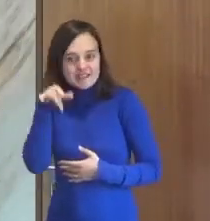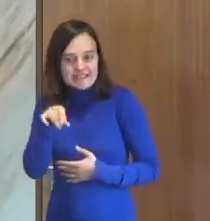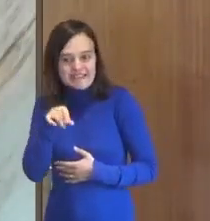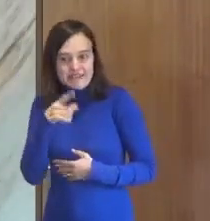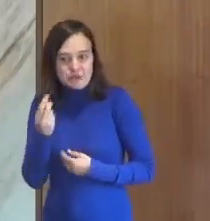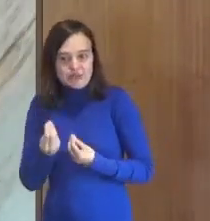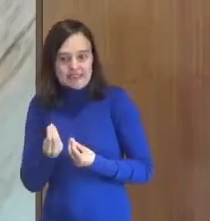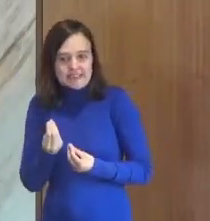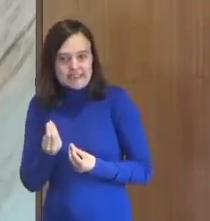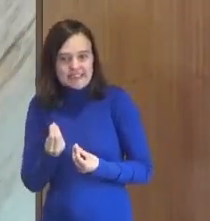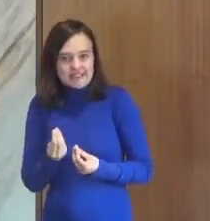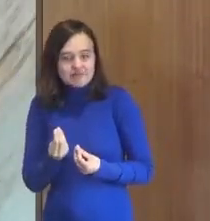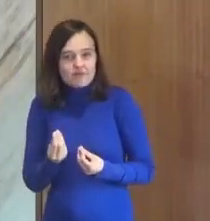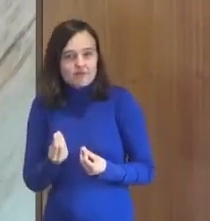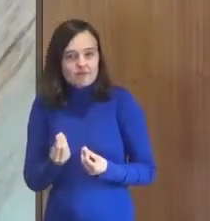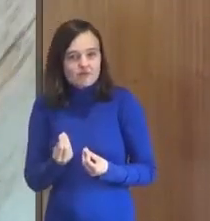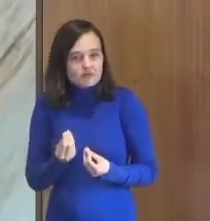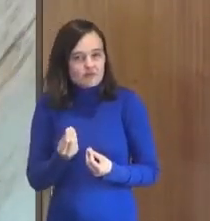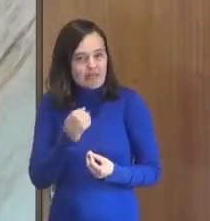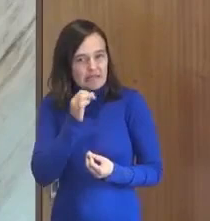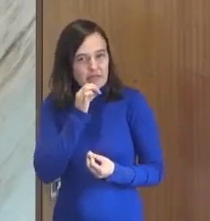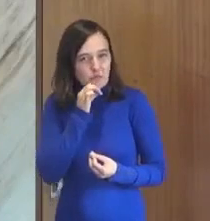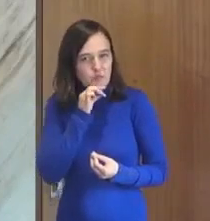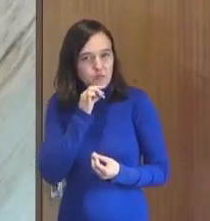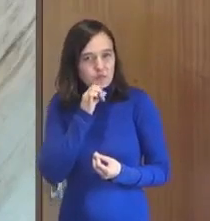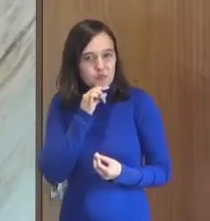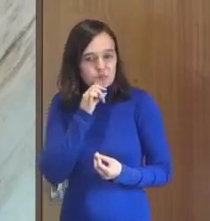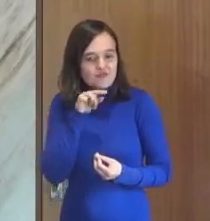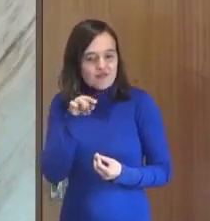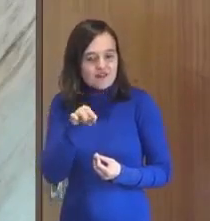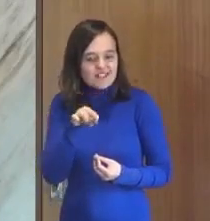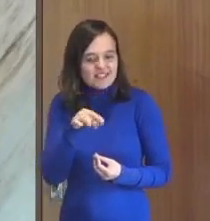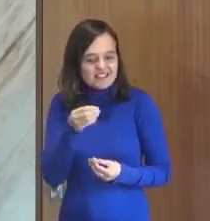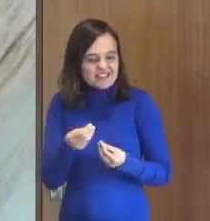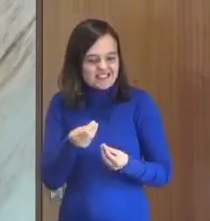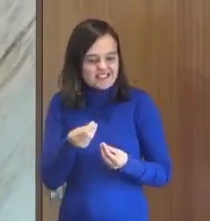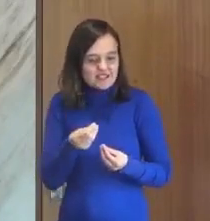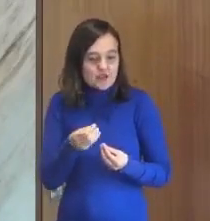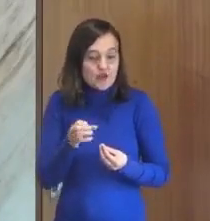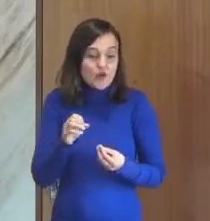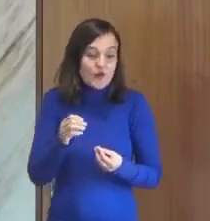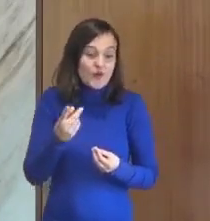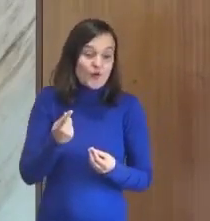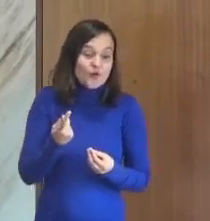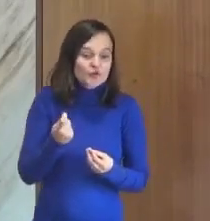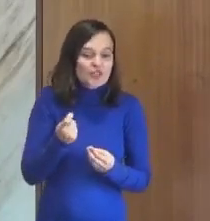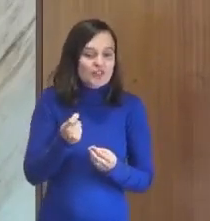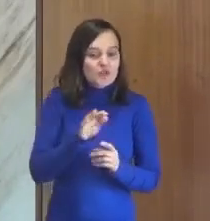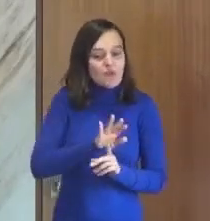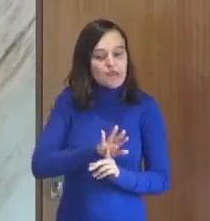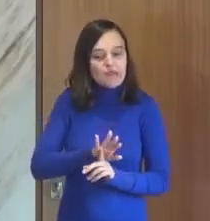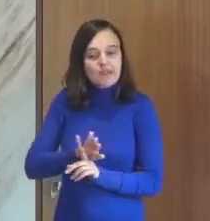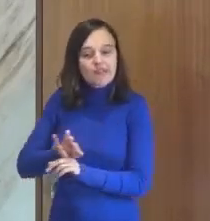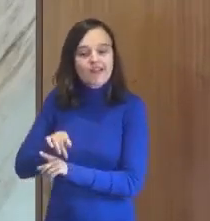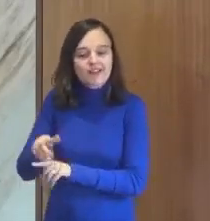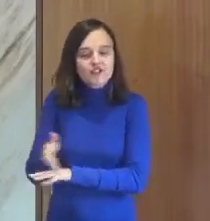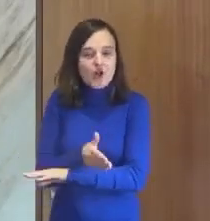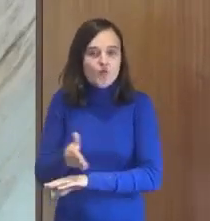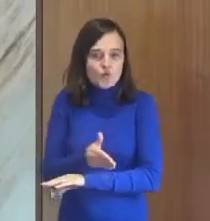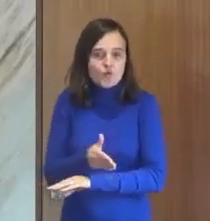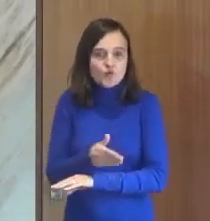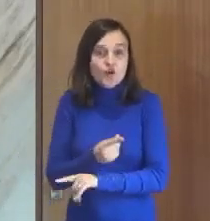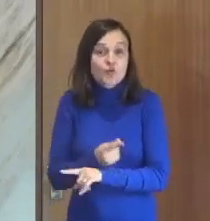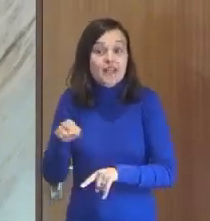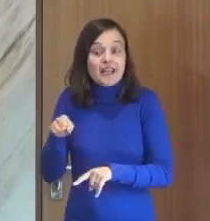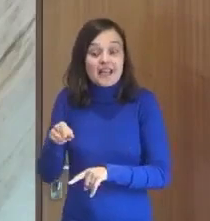sido mesmo uma das razões pelas quais ele não terá sido, ou terá sido um bocadinho mais abafado nessa altura. Porque